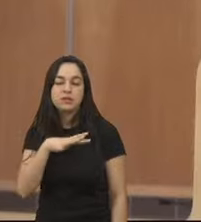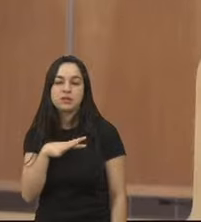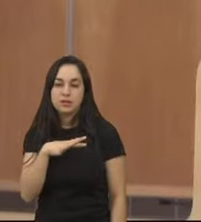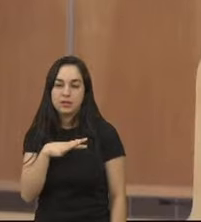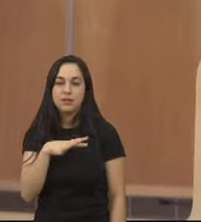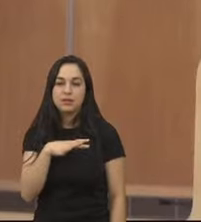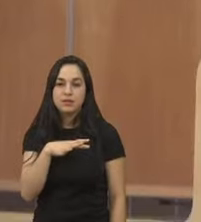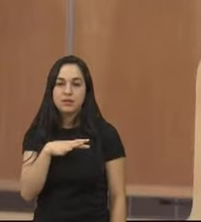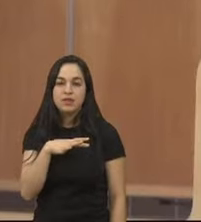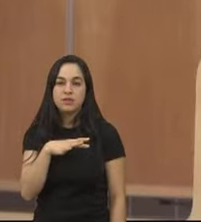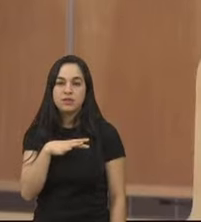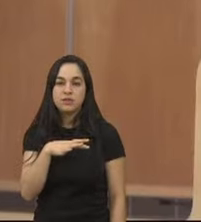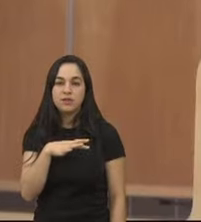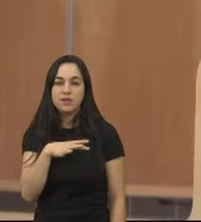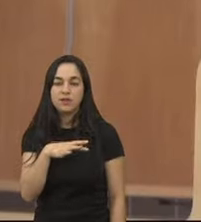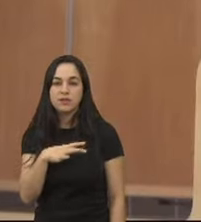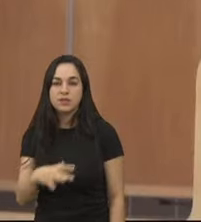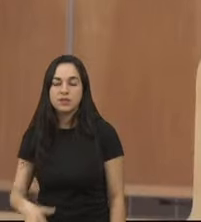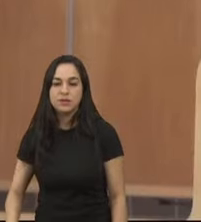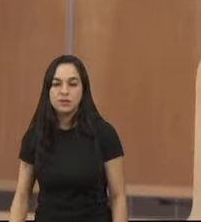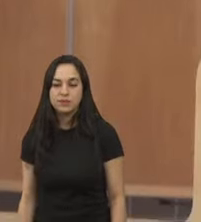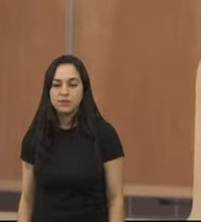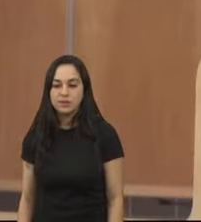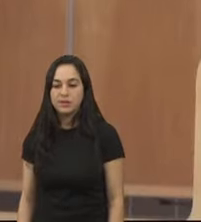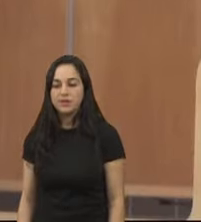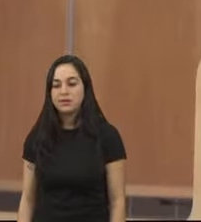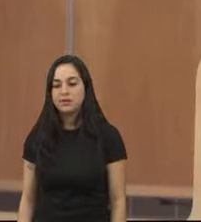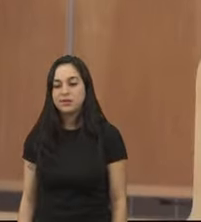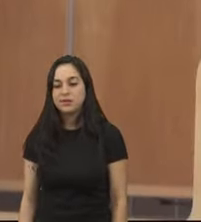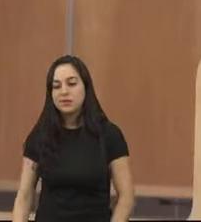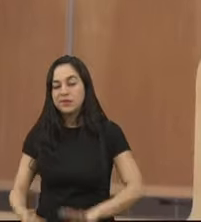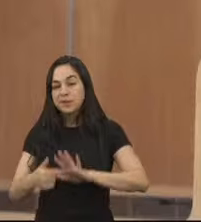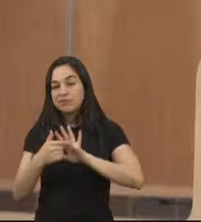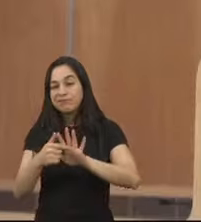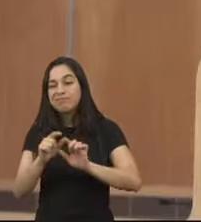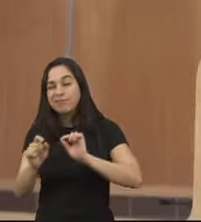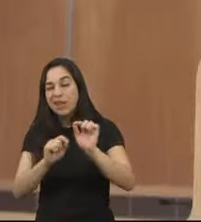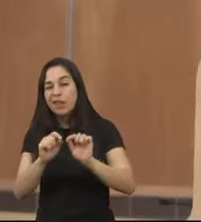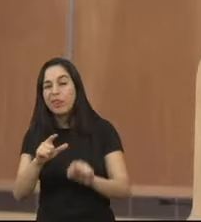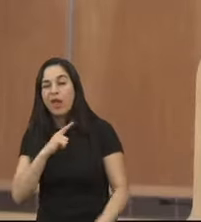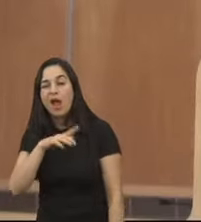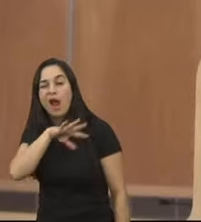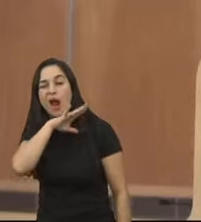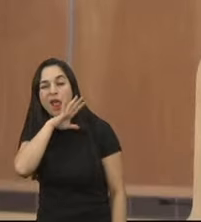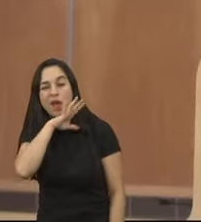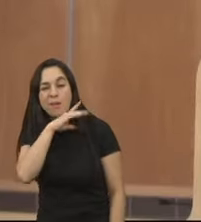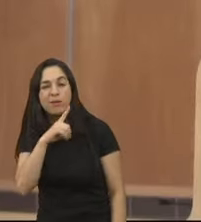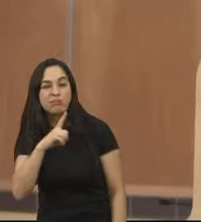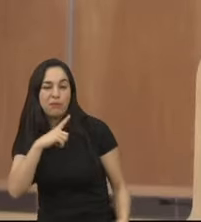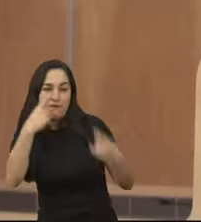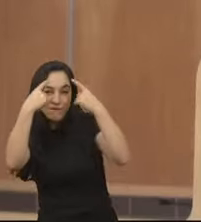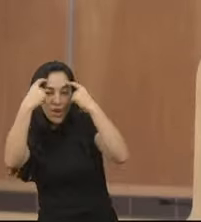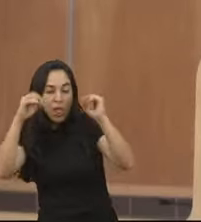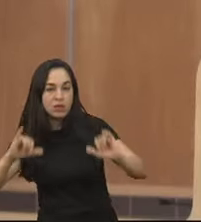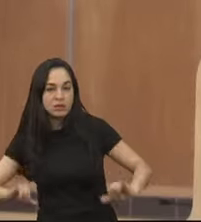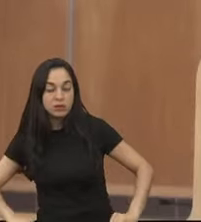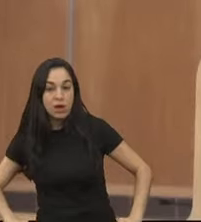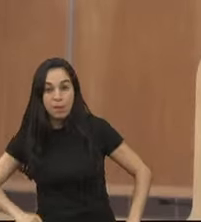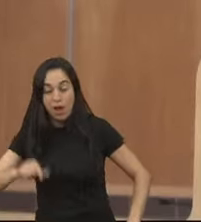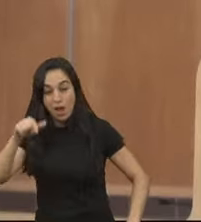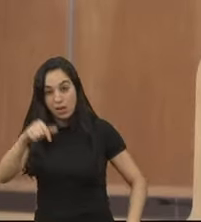importante, né? Já presenciamos diversas situações de maus tratos da cidade. A gente teve aí um caso aqui no